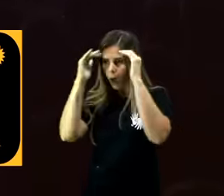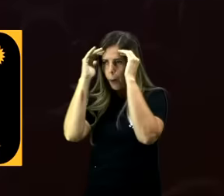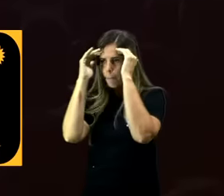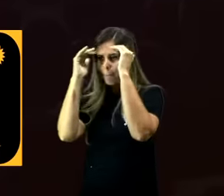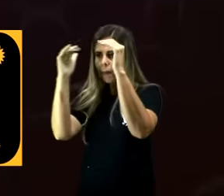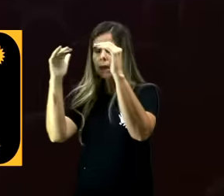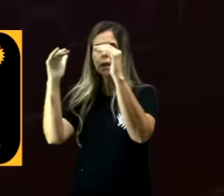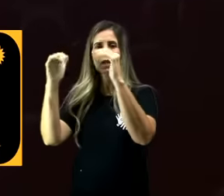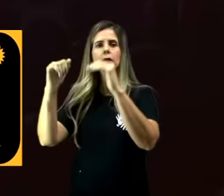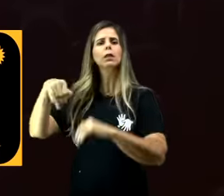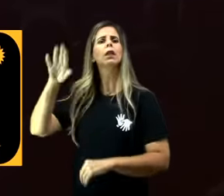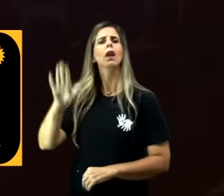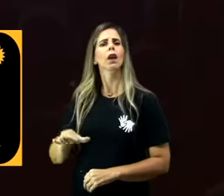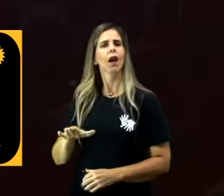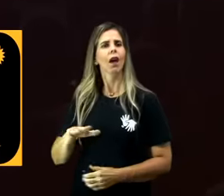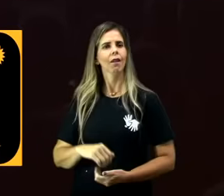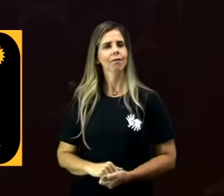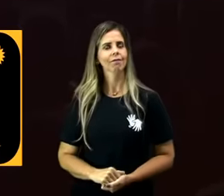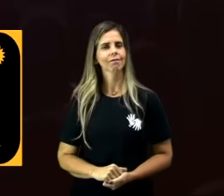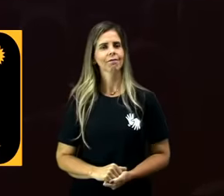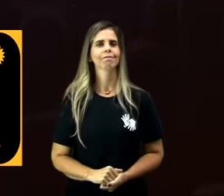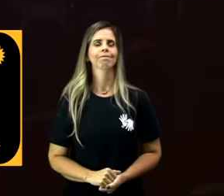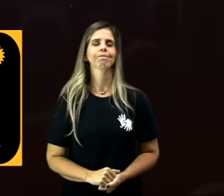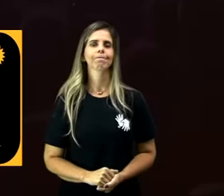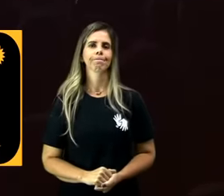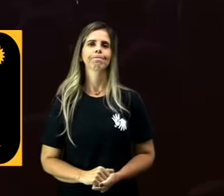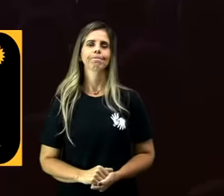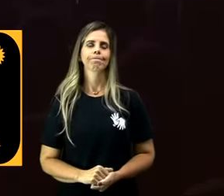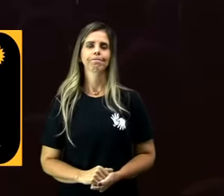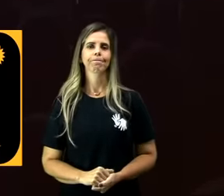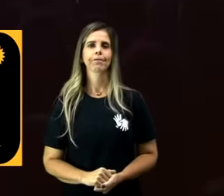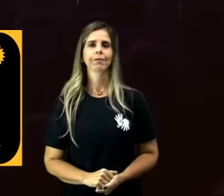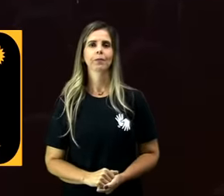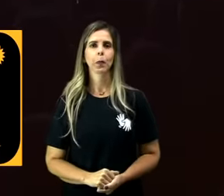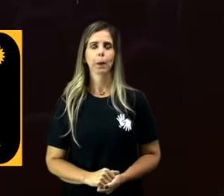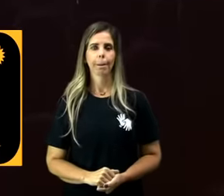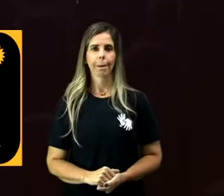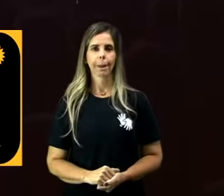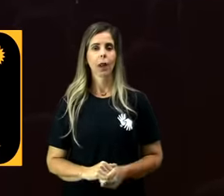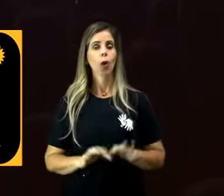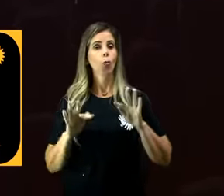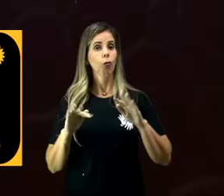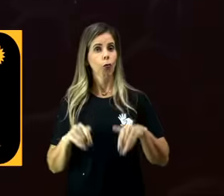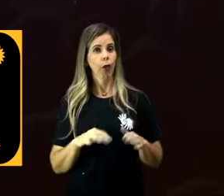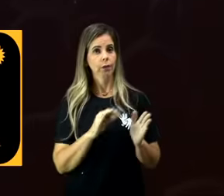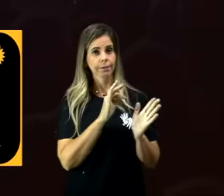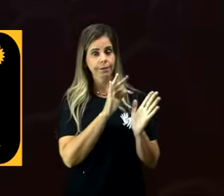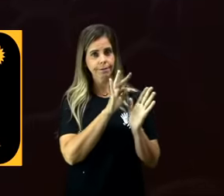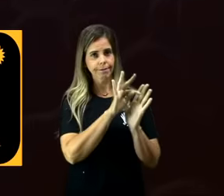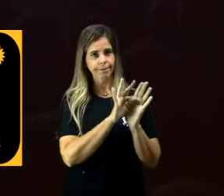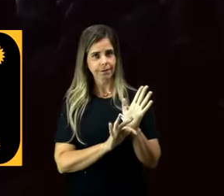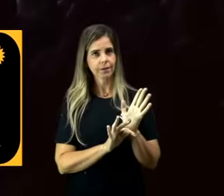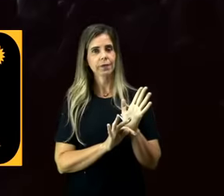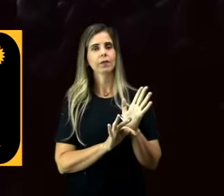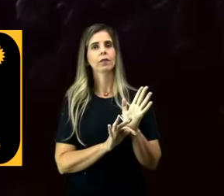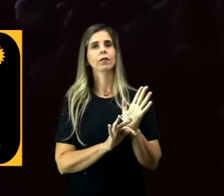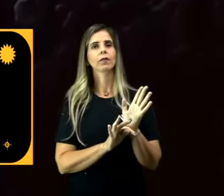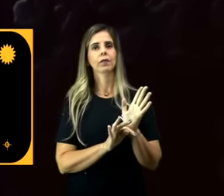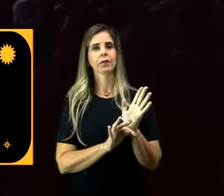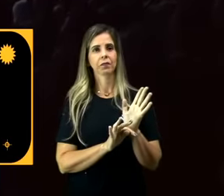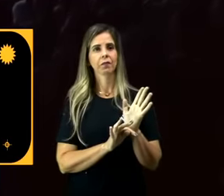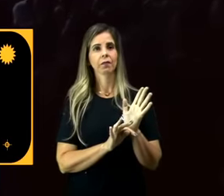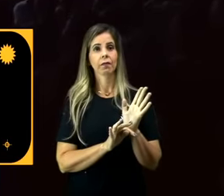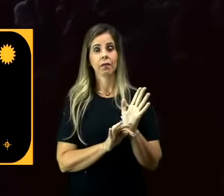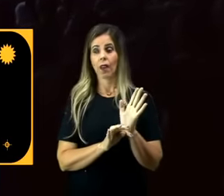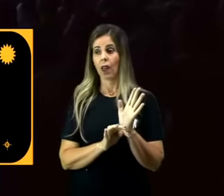pode dar glória a Deus por isso aqui? E o texto termina dizendo assim, vamos ler o final comigo bem alto, vai, bem alto, vai.